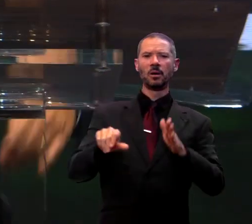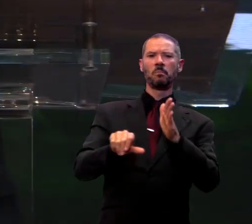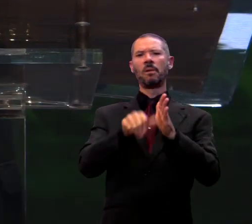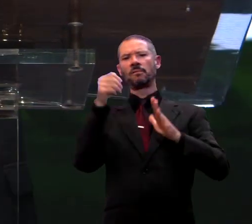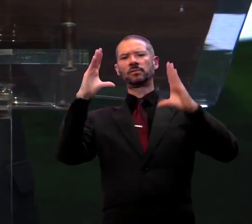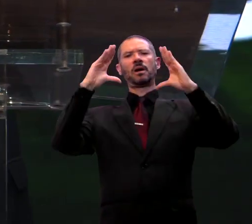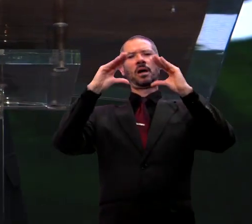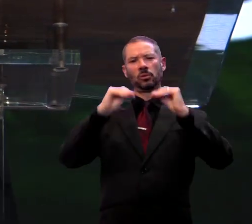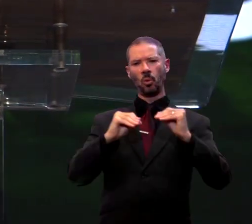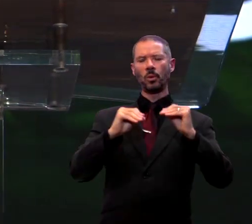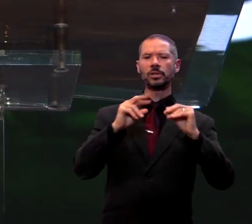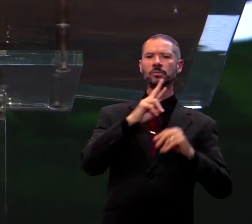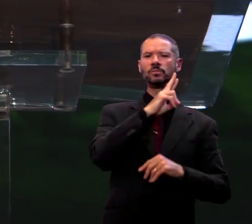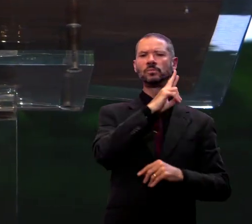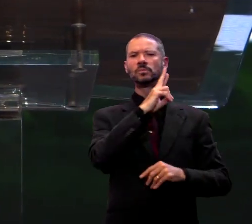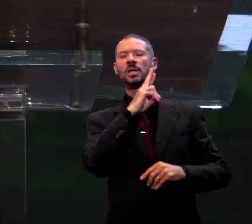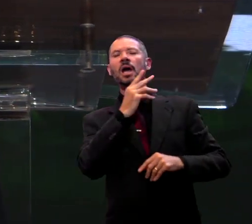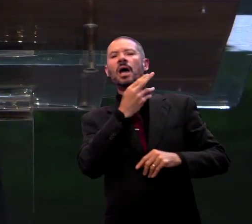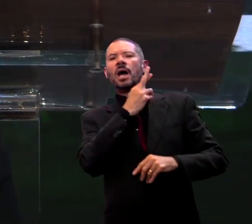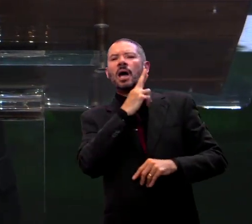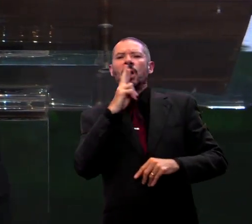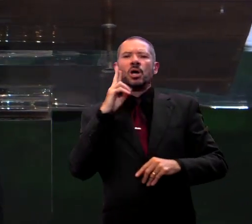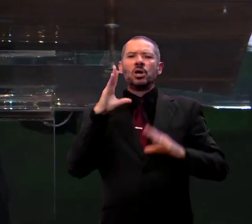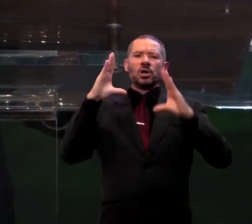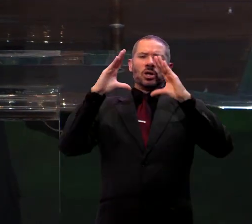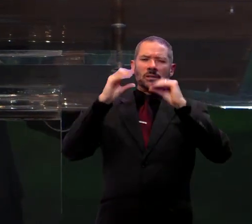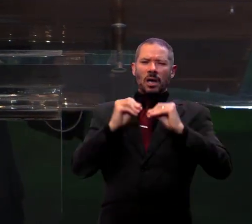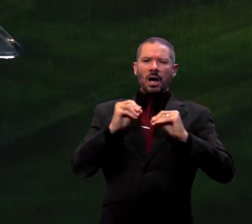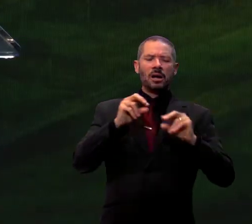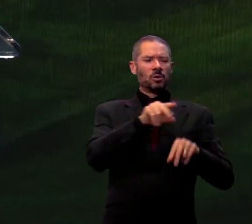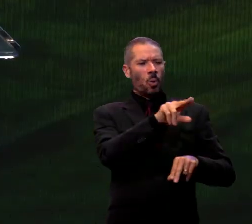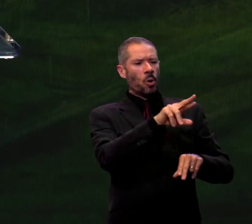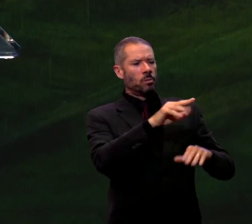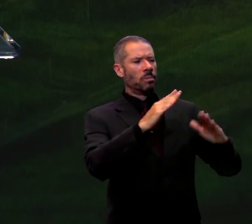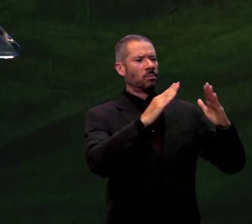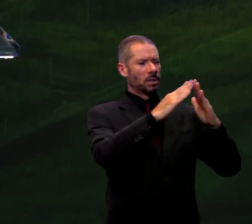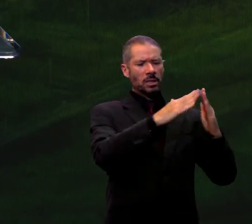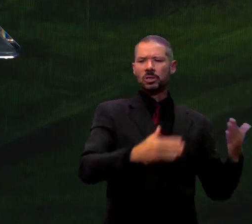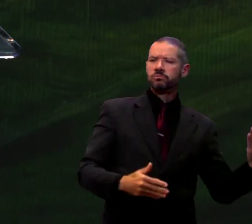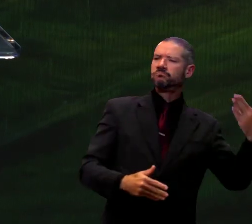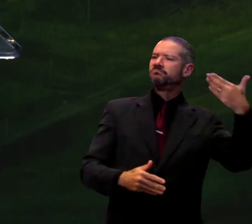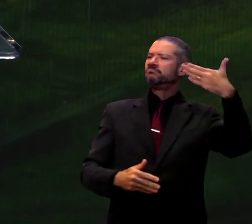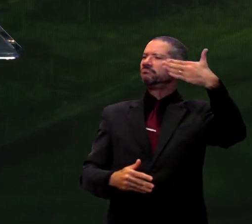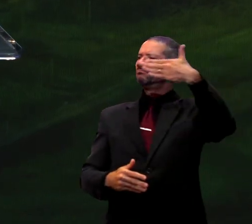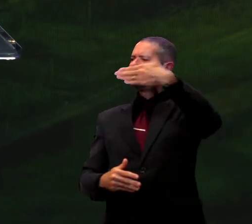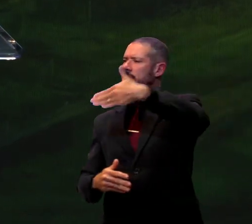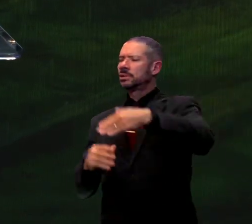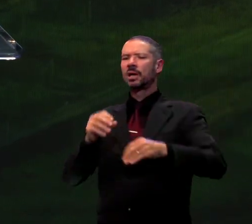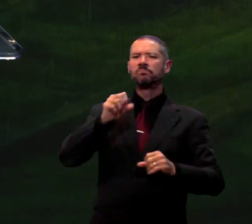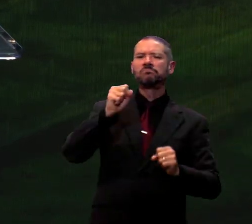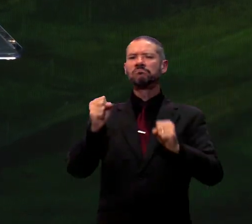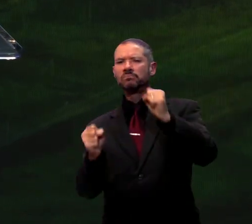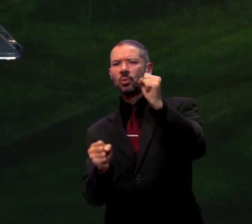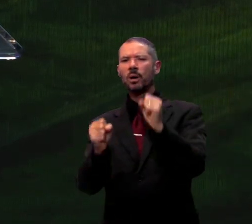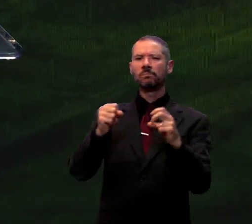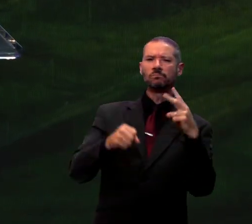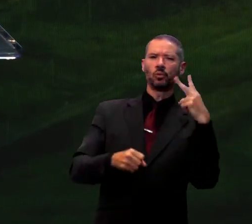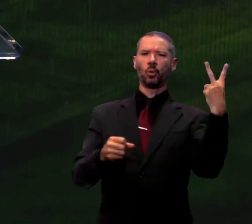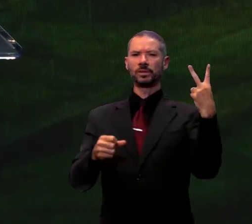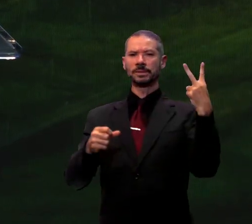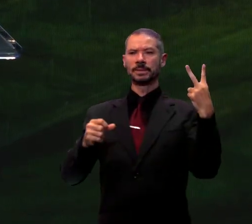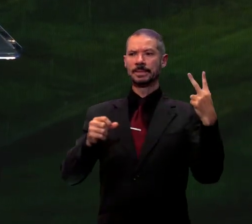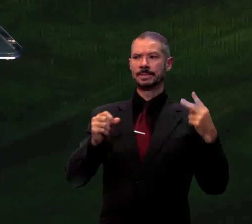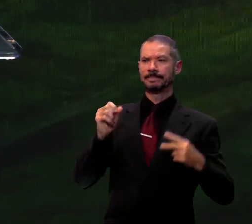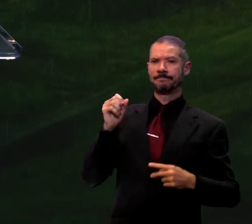noite, saímos de um jantar na casa de uns irmãos da igreja, e a hora que a gente foi entrar no carro, 2